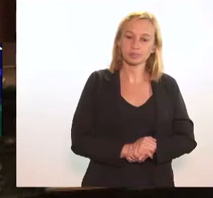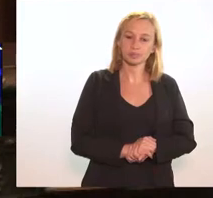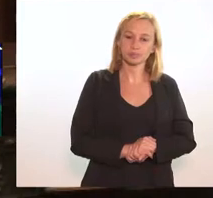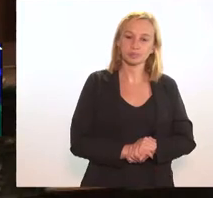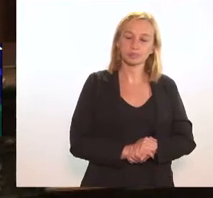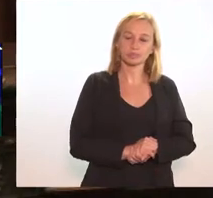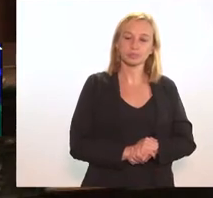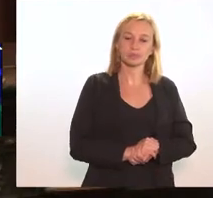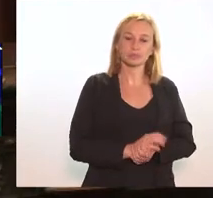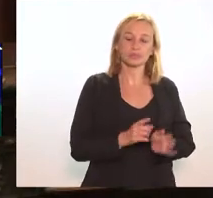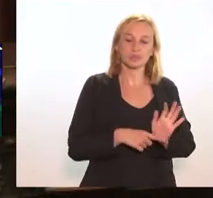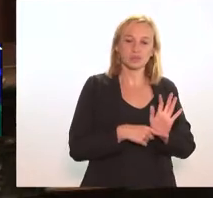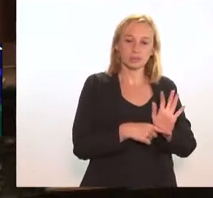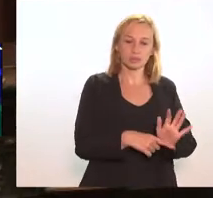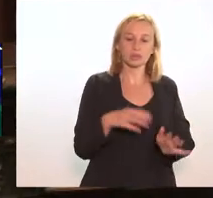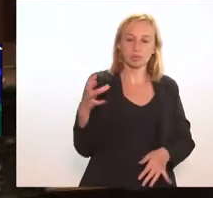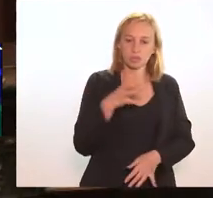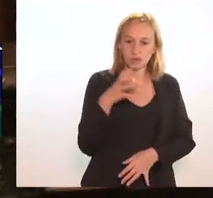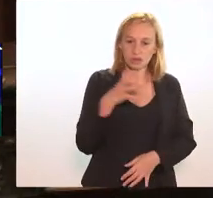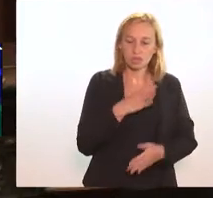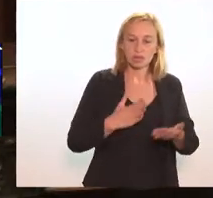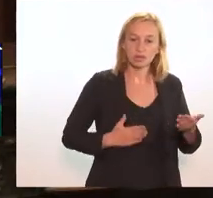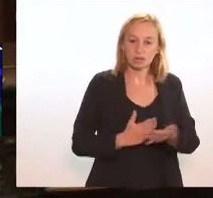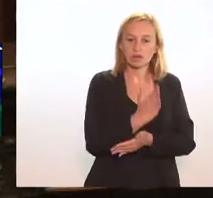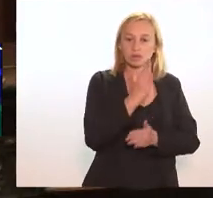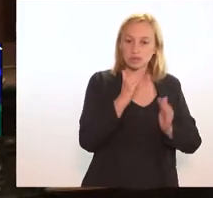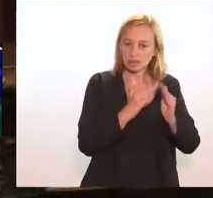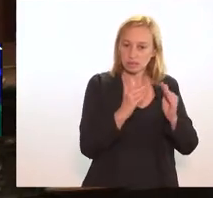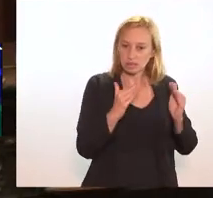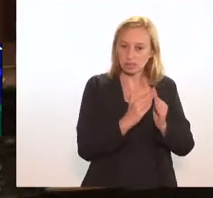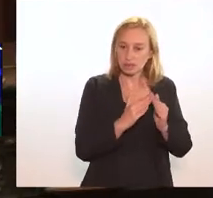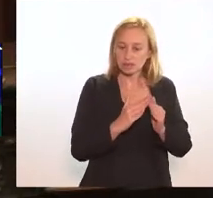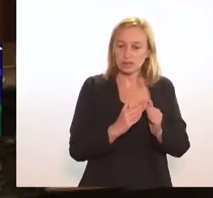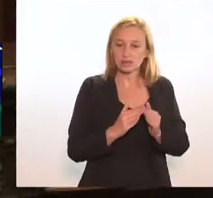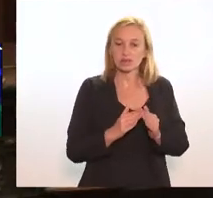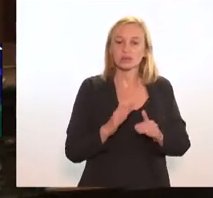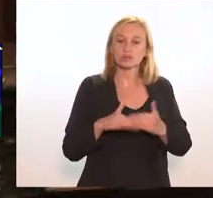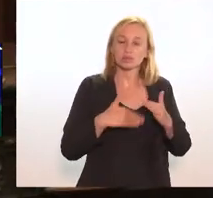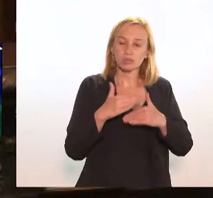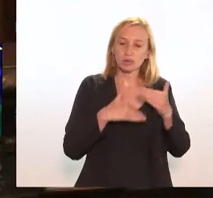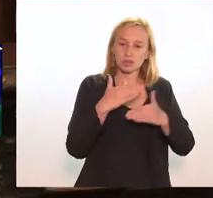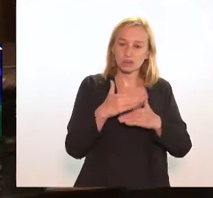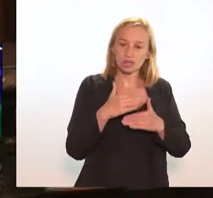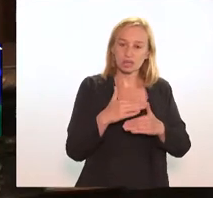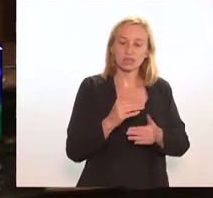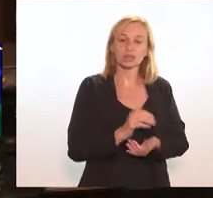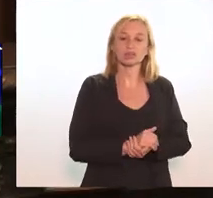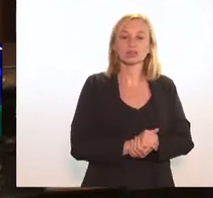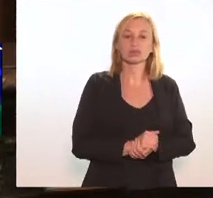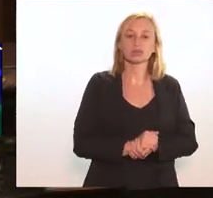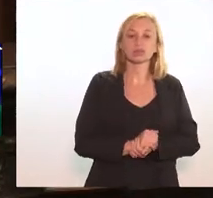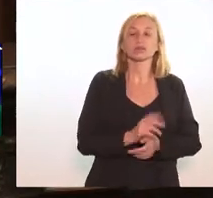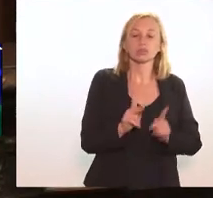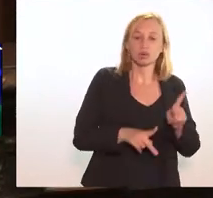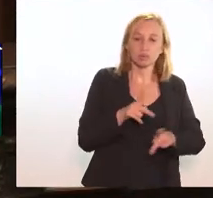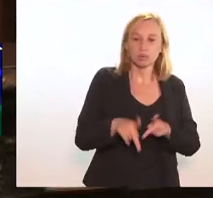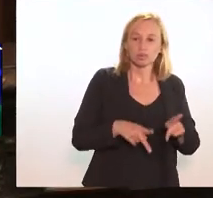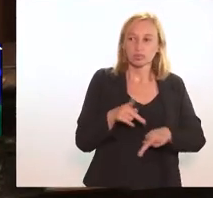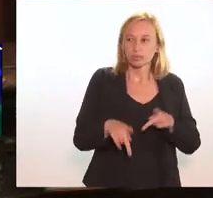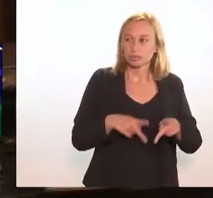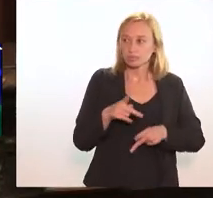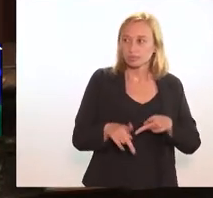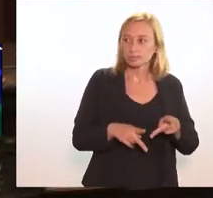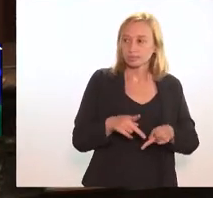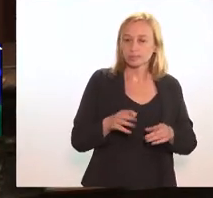auxílio emergencial que aprovamos nessa casa e vamos fazer com que um processo de busca ativa à população seja feito a partir